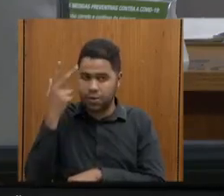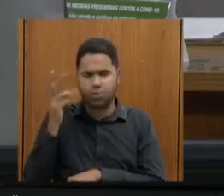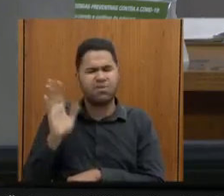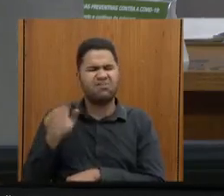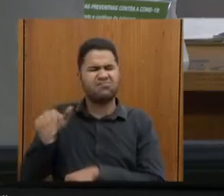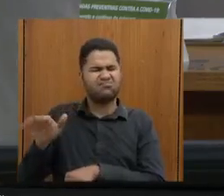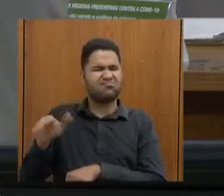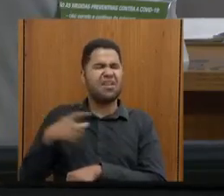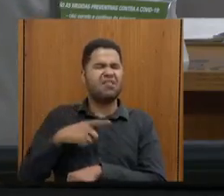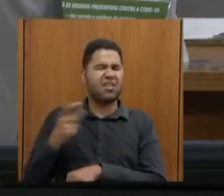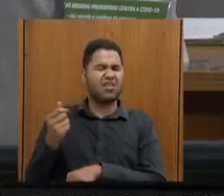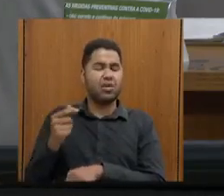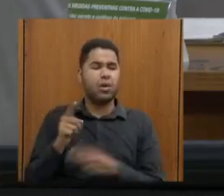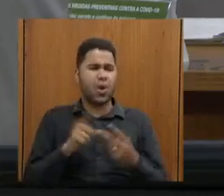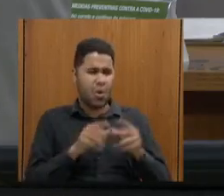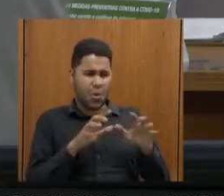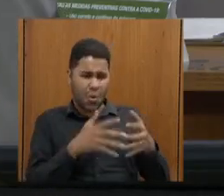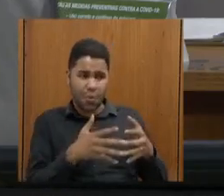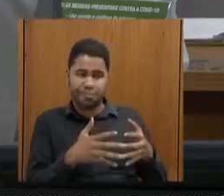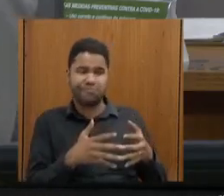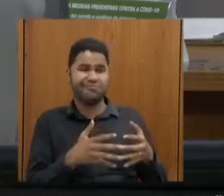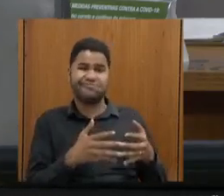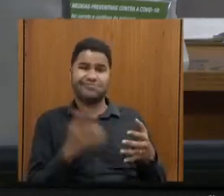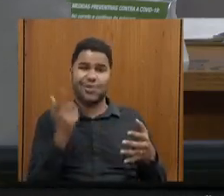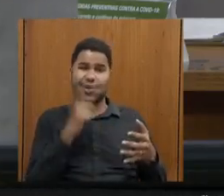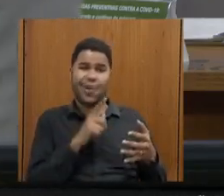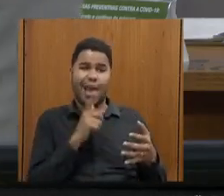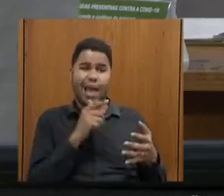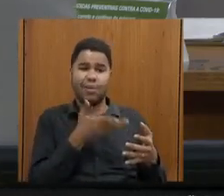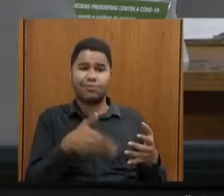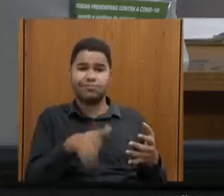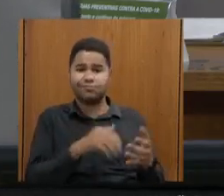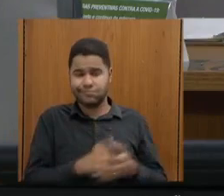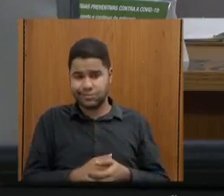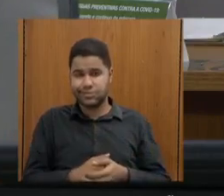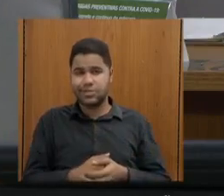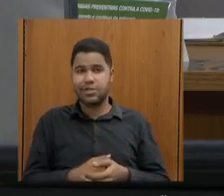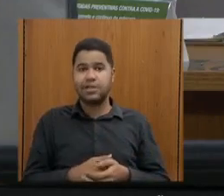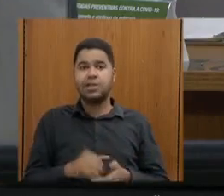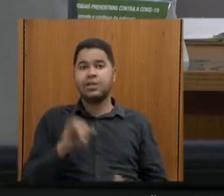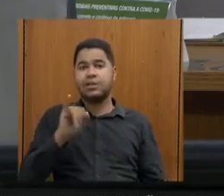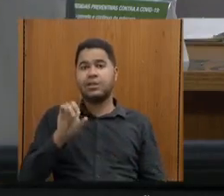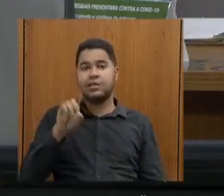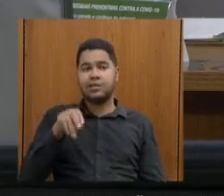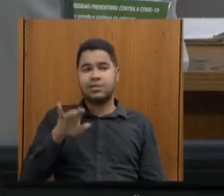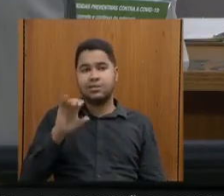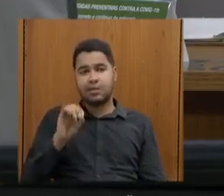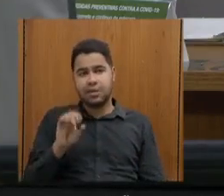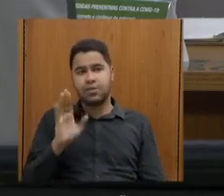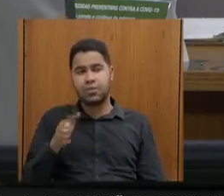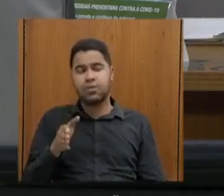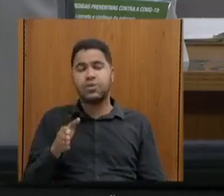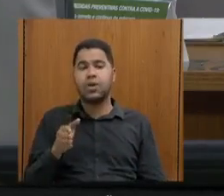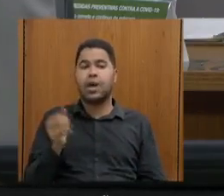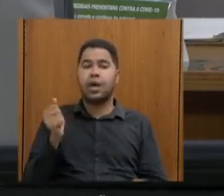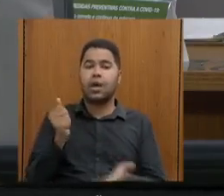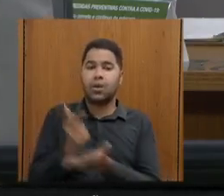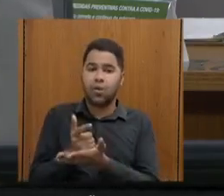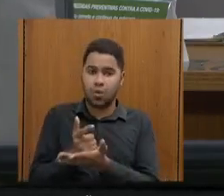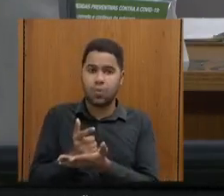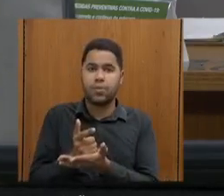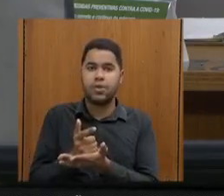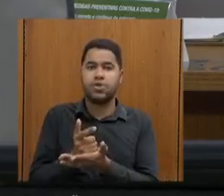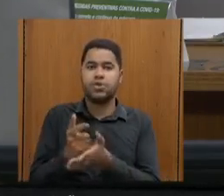não tem dinheiro a comunidade mal chegou a água aqui então idn já tá para lançar já a compra de kits